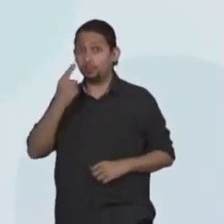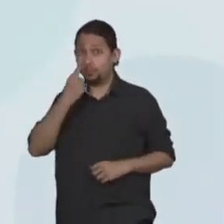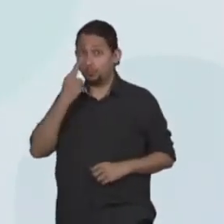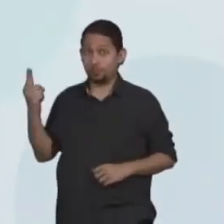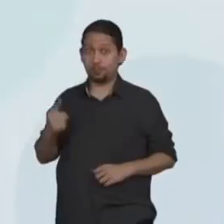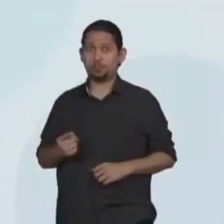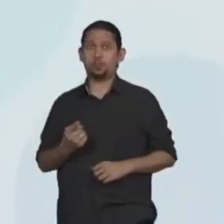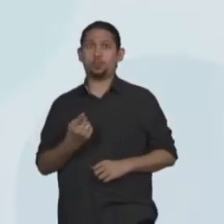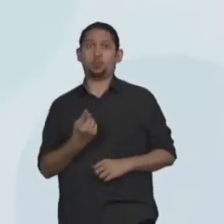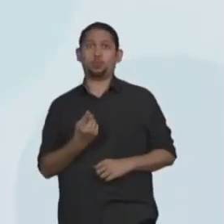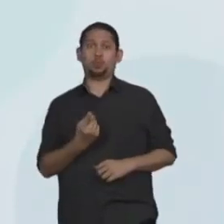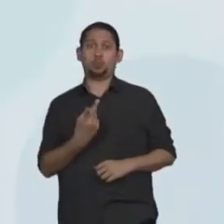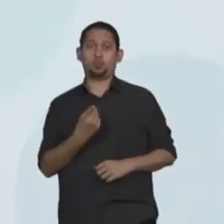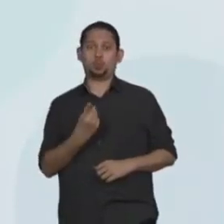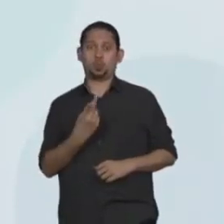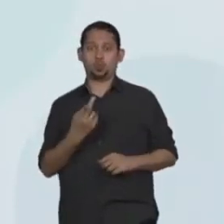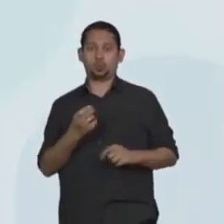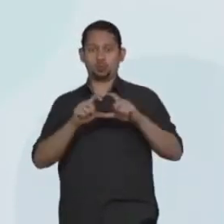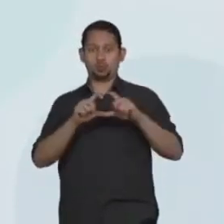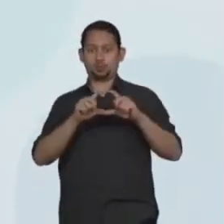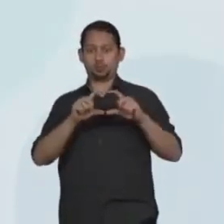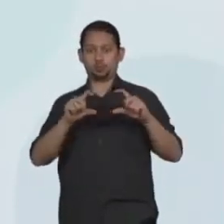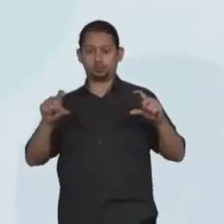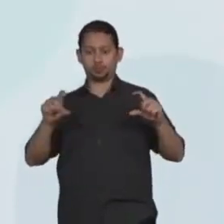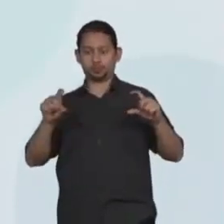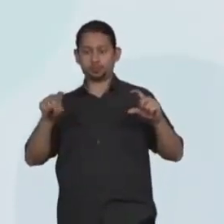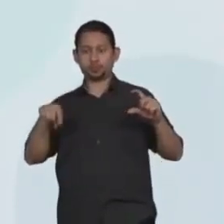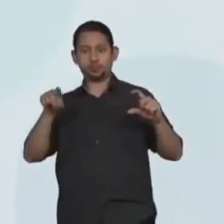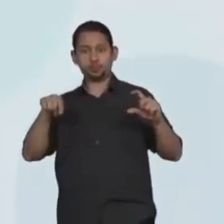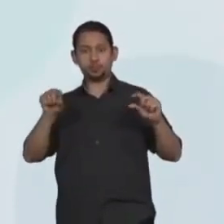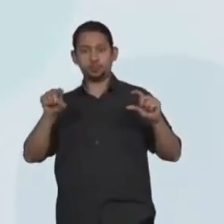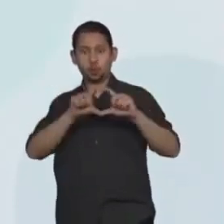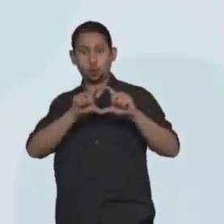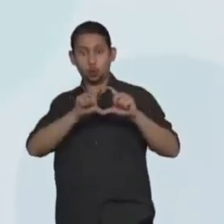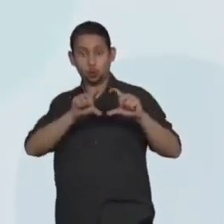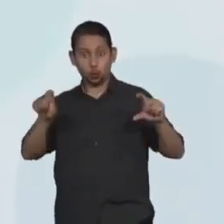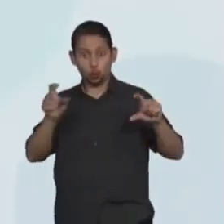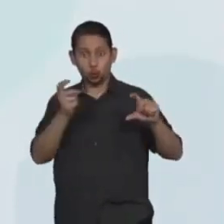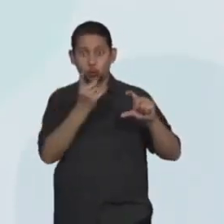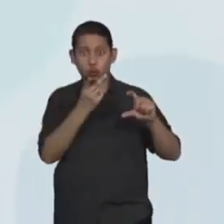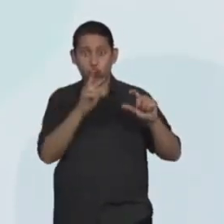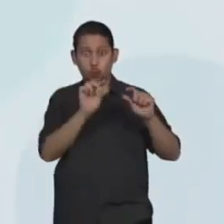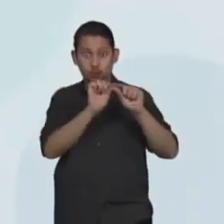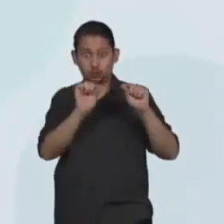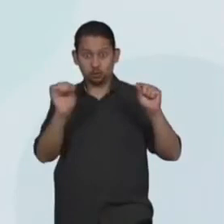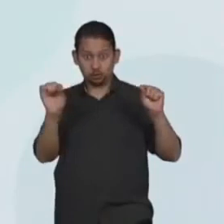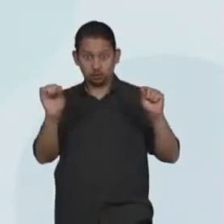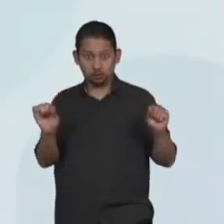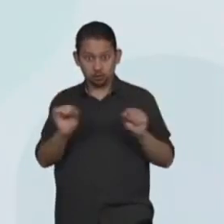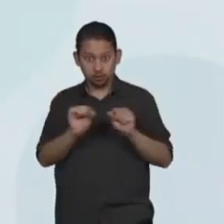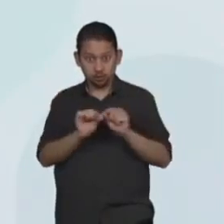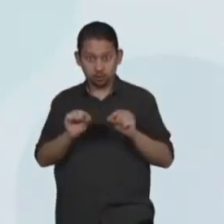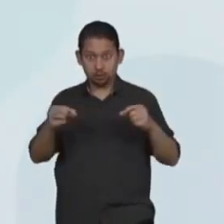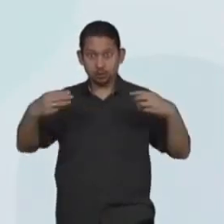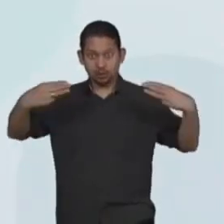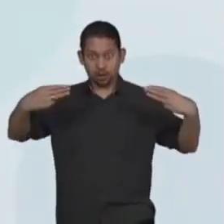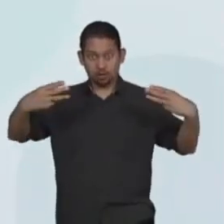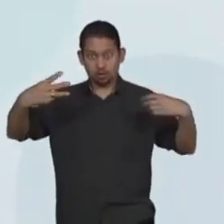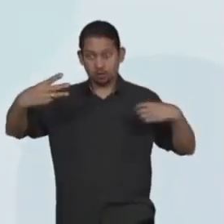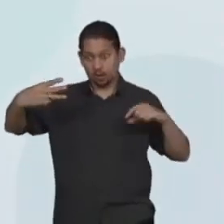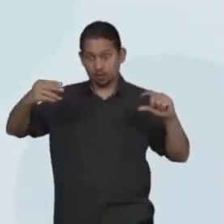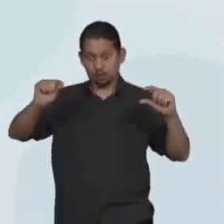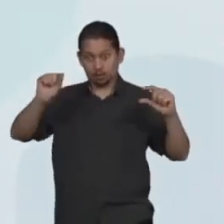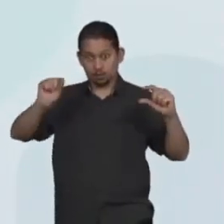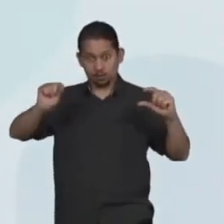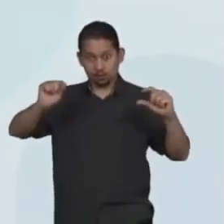de 12 por 3. Então, você vai precisar aqui, ó, 2 peças dessa daqui. 12 centímetros por